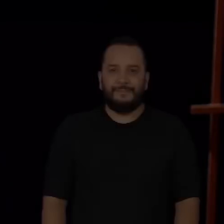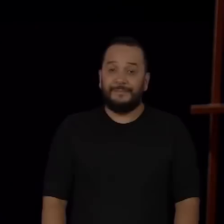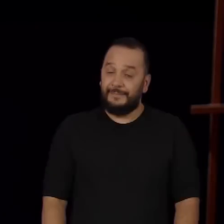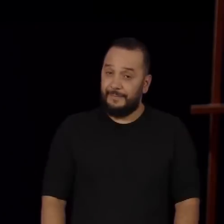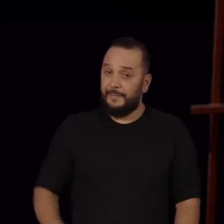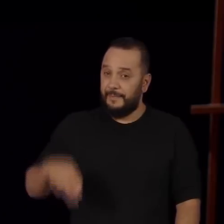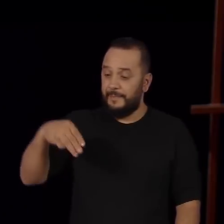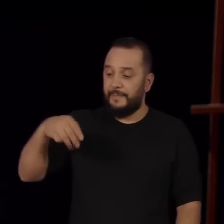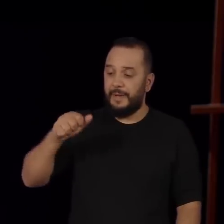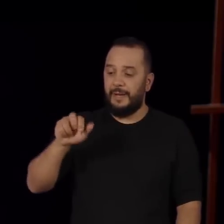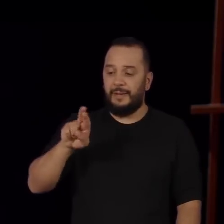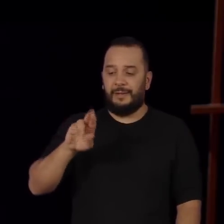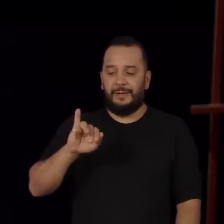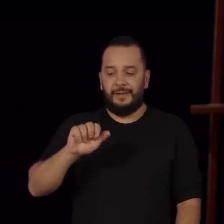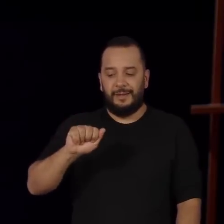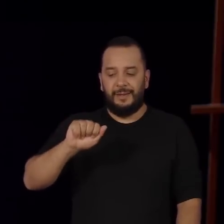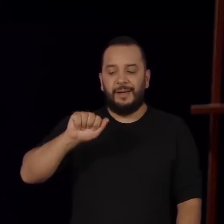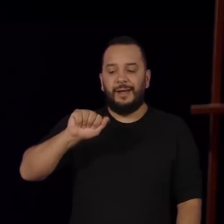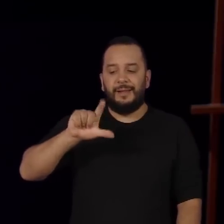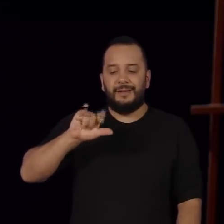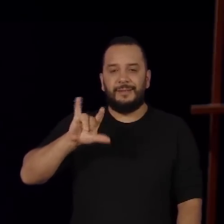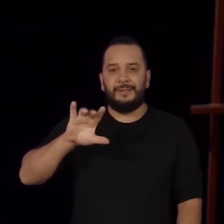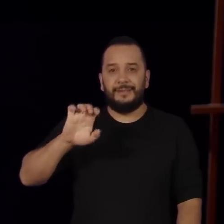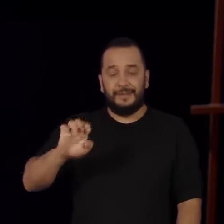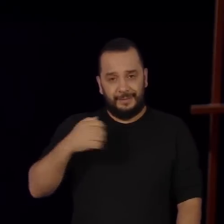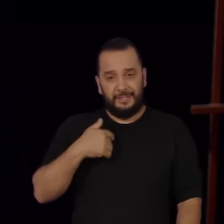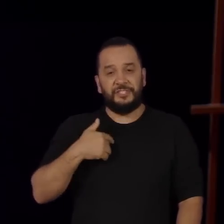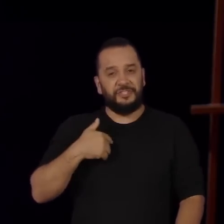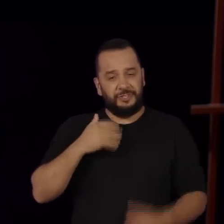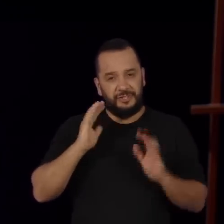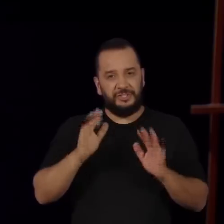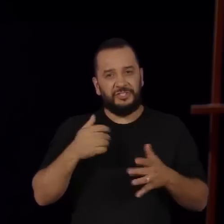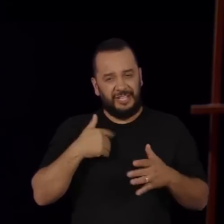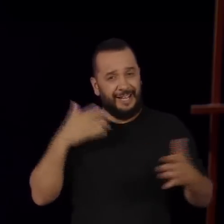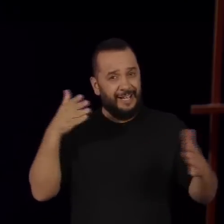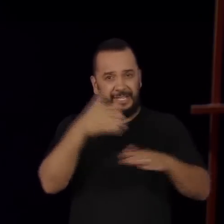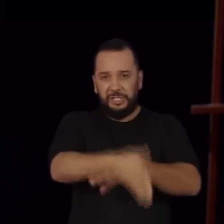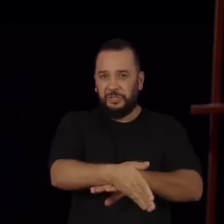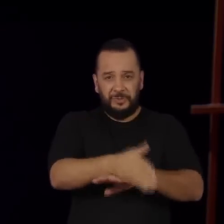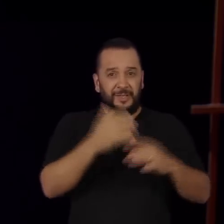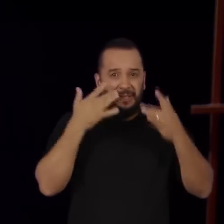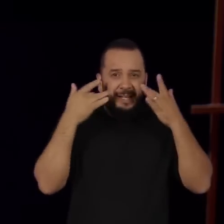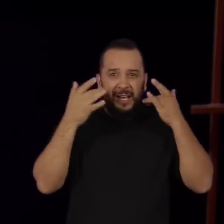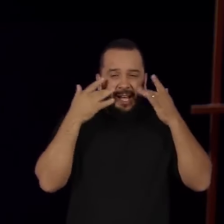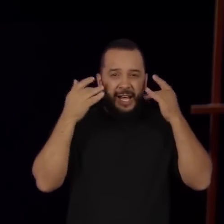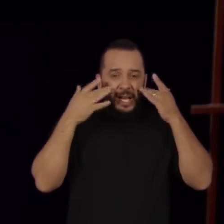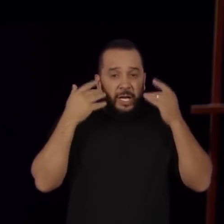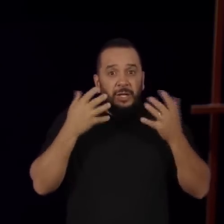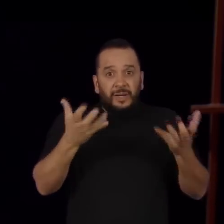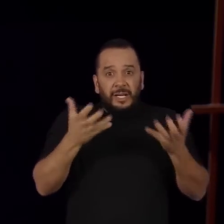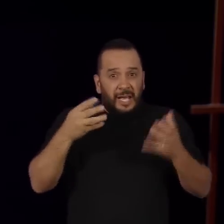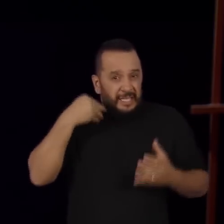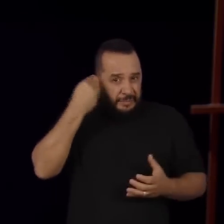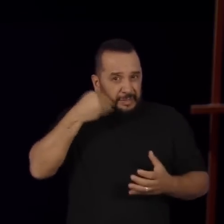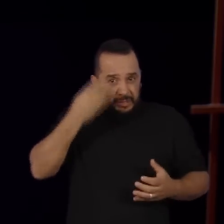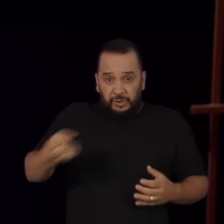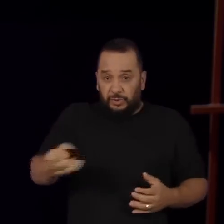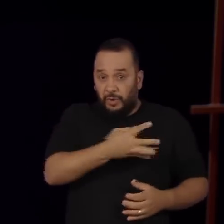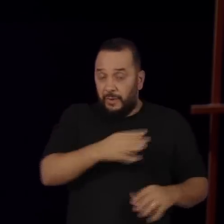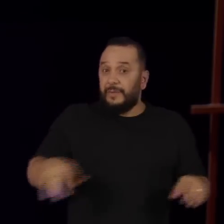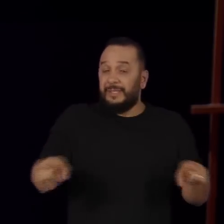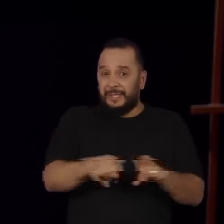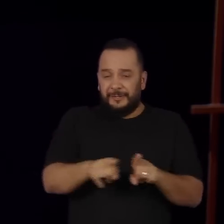Maria Alice Vergueiro agarrou-se ao teatro com toda a sua fome de novas experiências. Soltou a sua